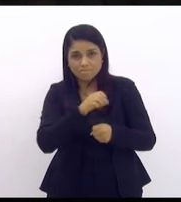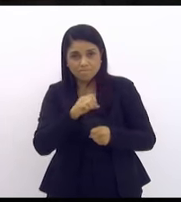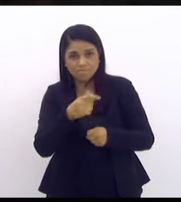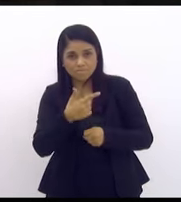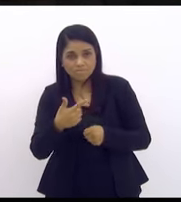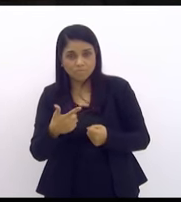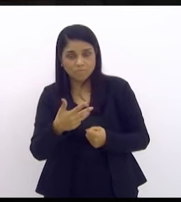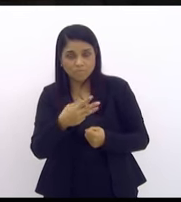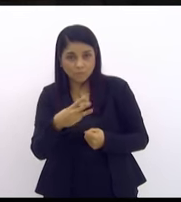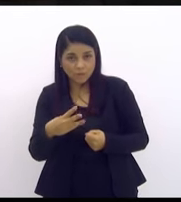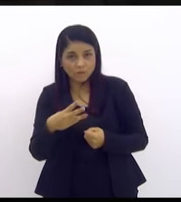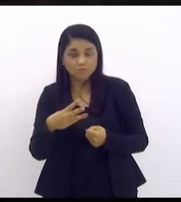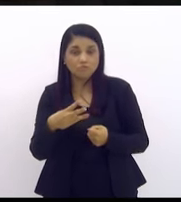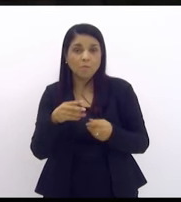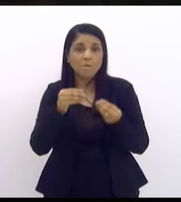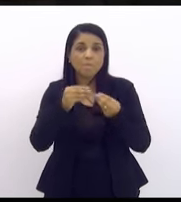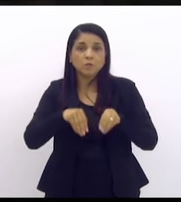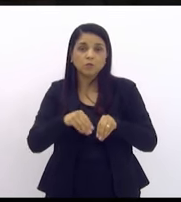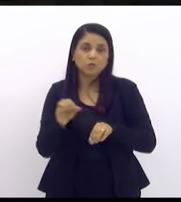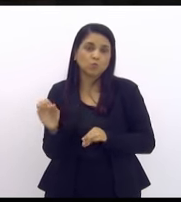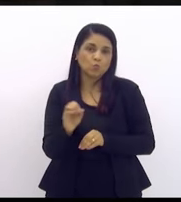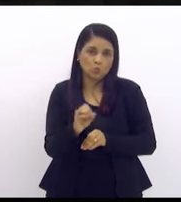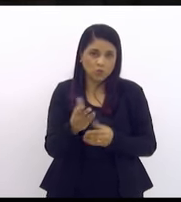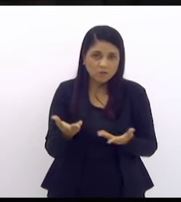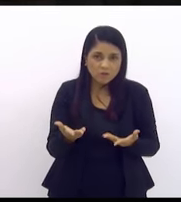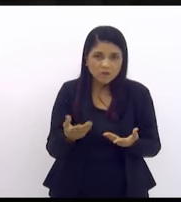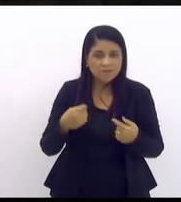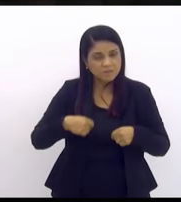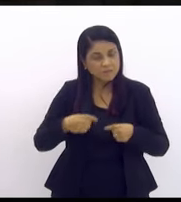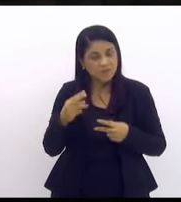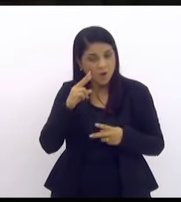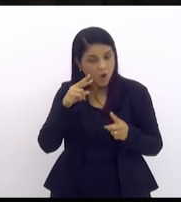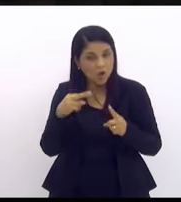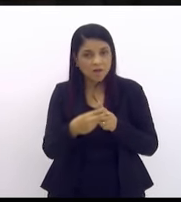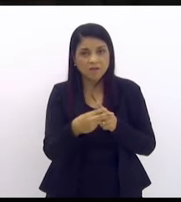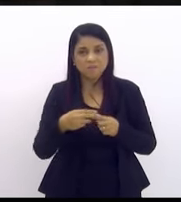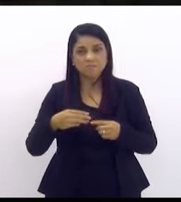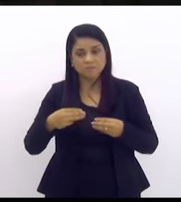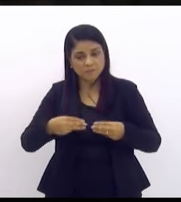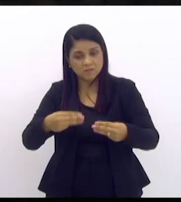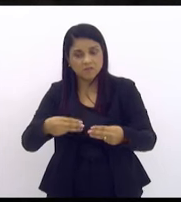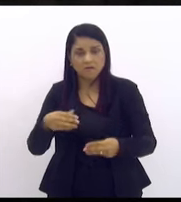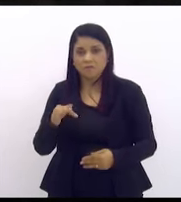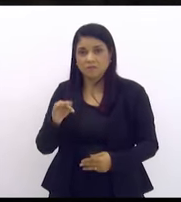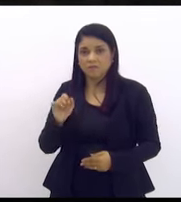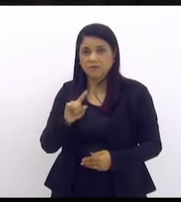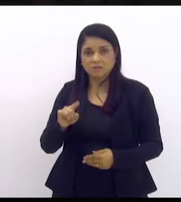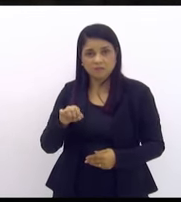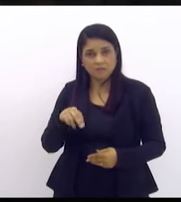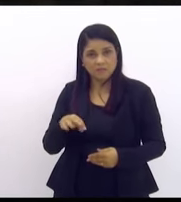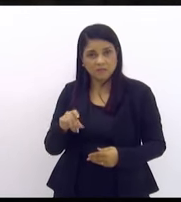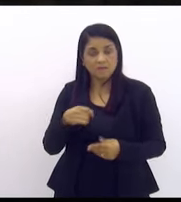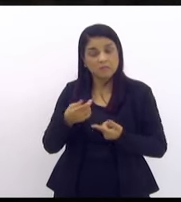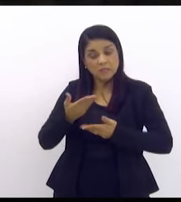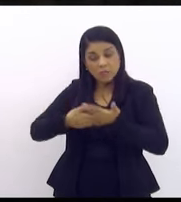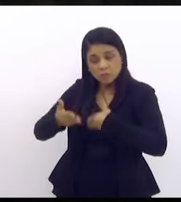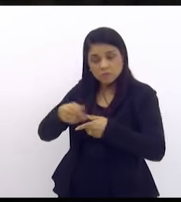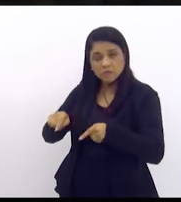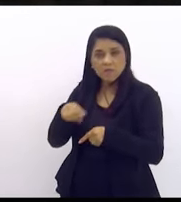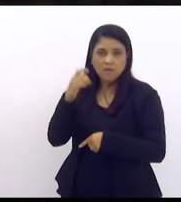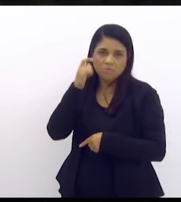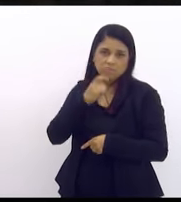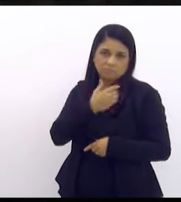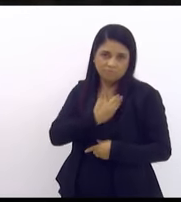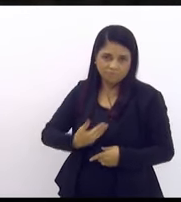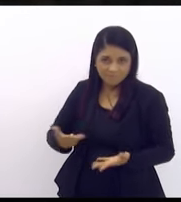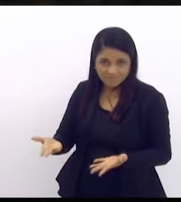quanto essa. É olhar para o Ministério da Fazenda e negociar, Cláudio Castro, o que você tem que fazer. Porque